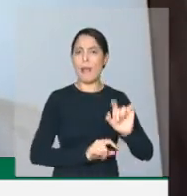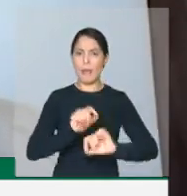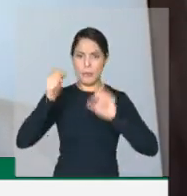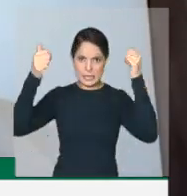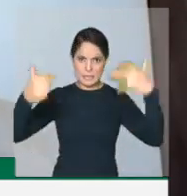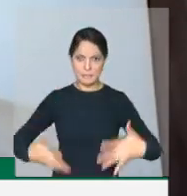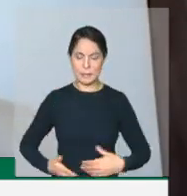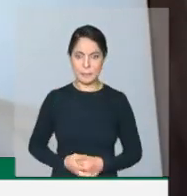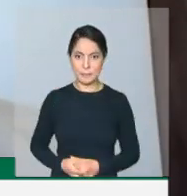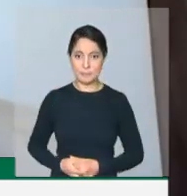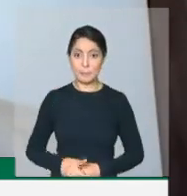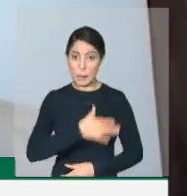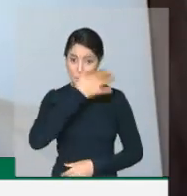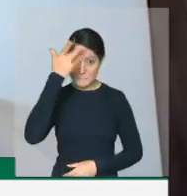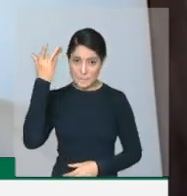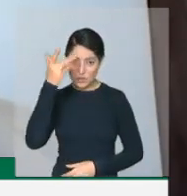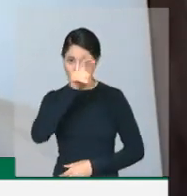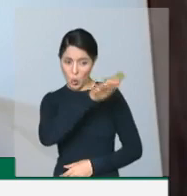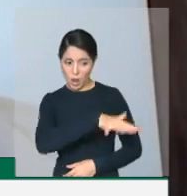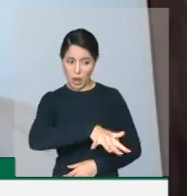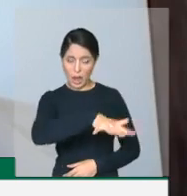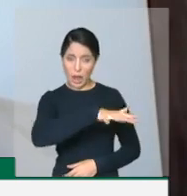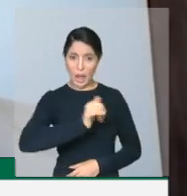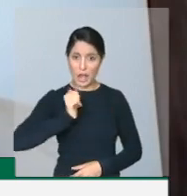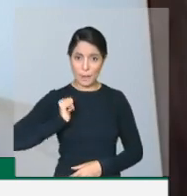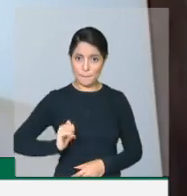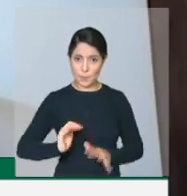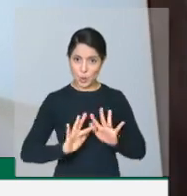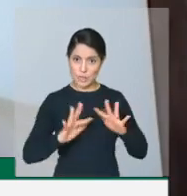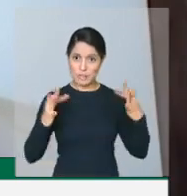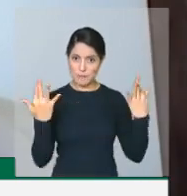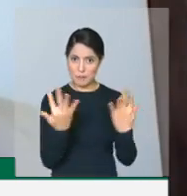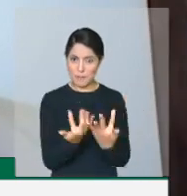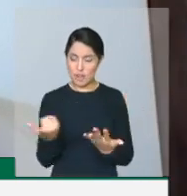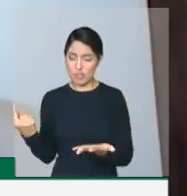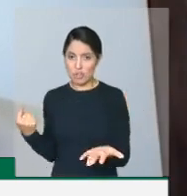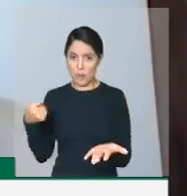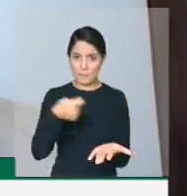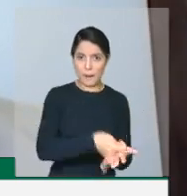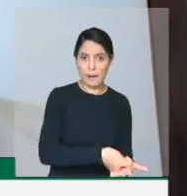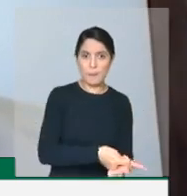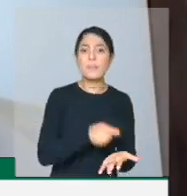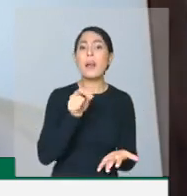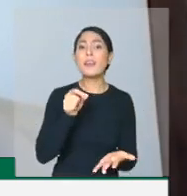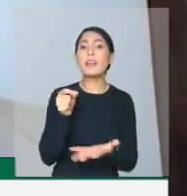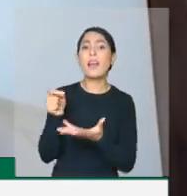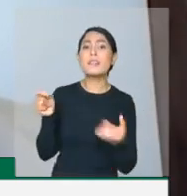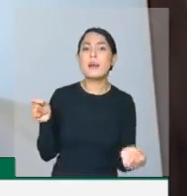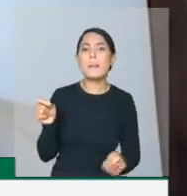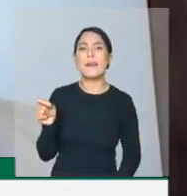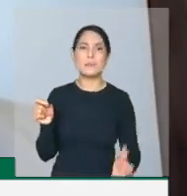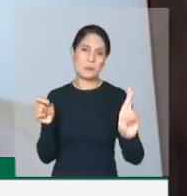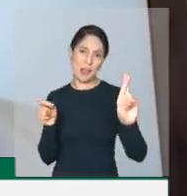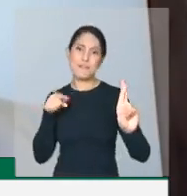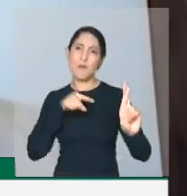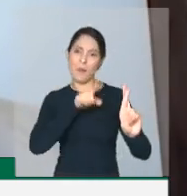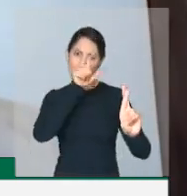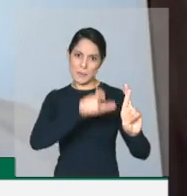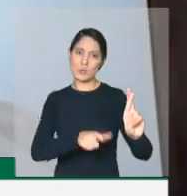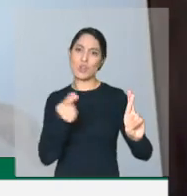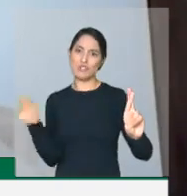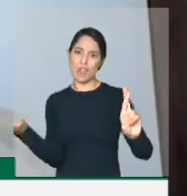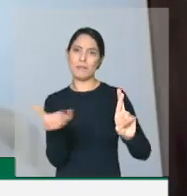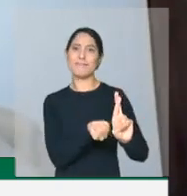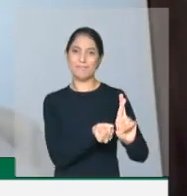pagamento do auxílio aos beneficiários do Bolsa Família será feito em favor do responsável pela unidade familiar,